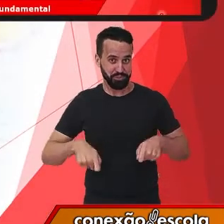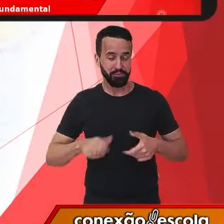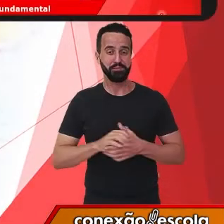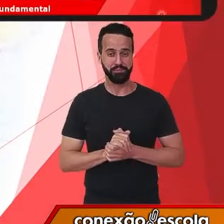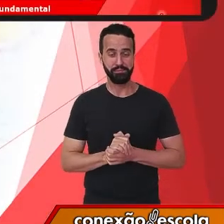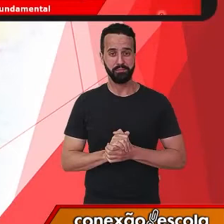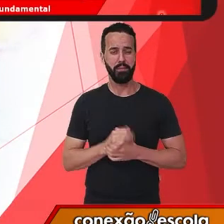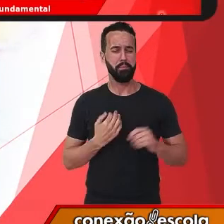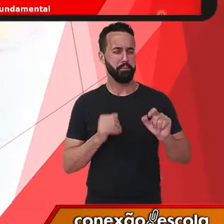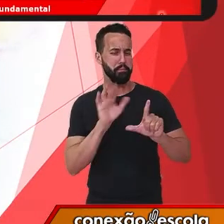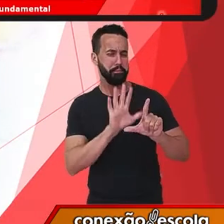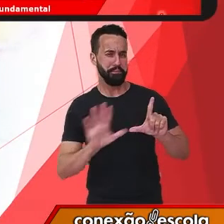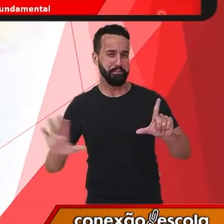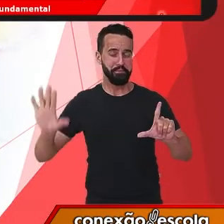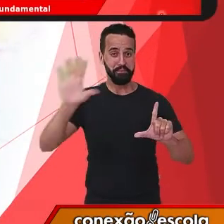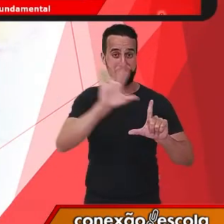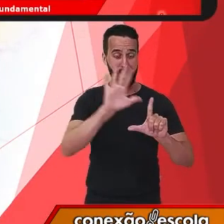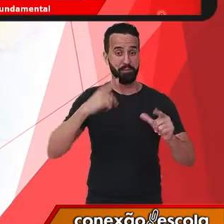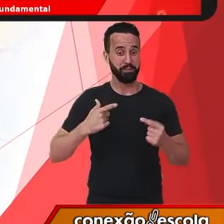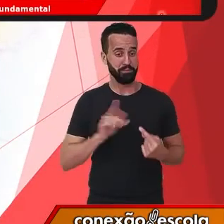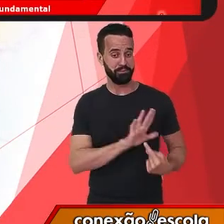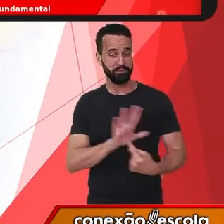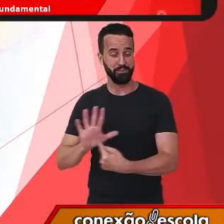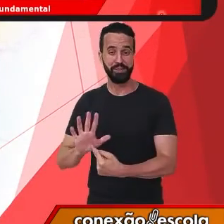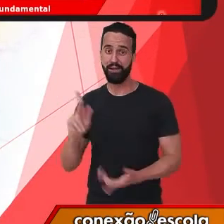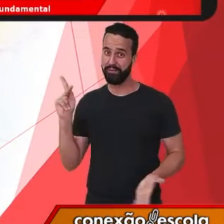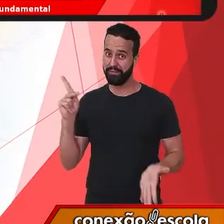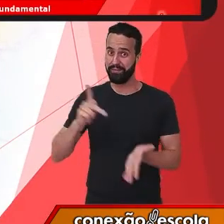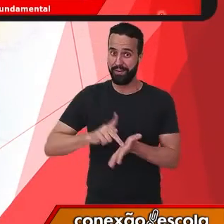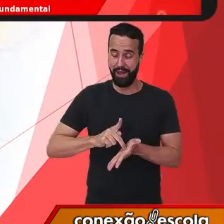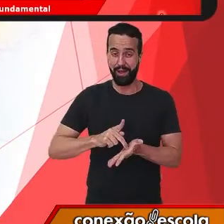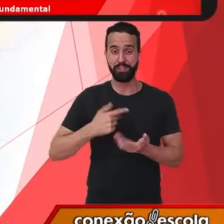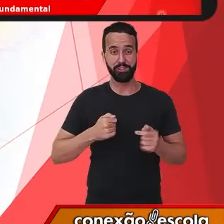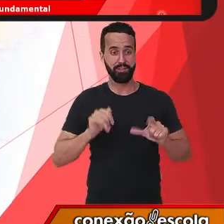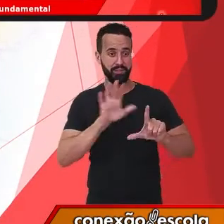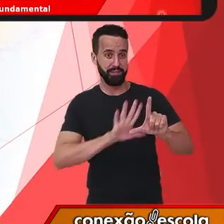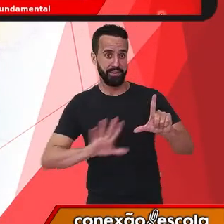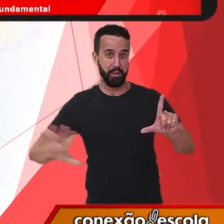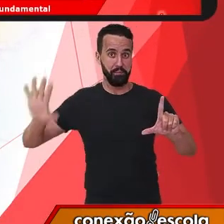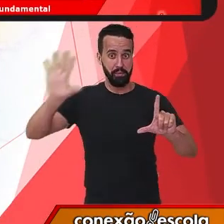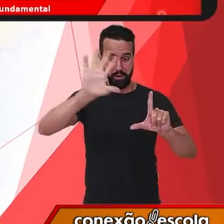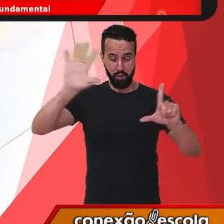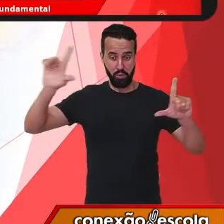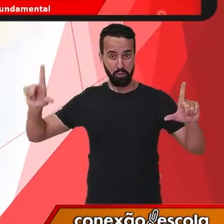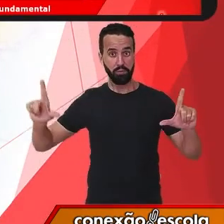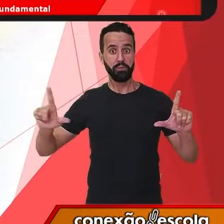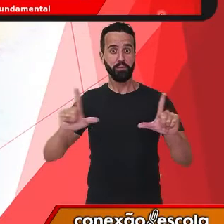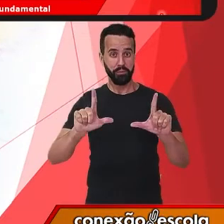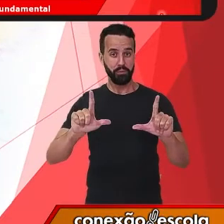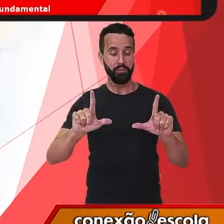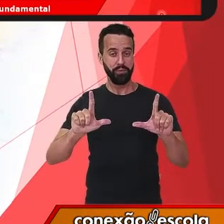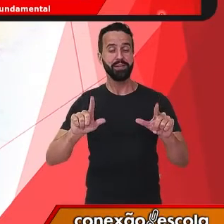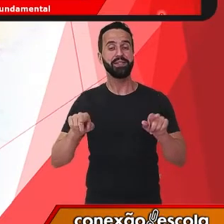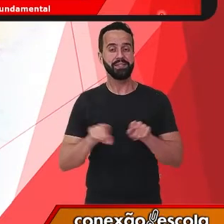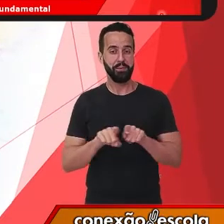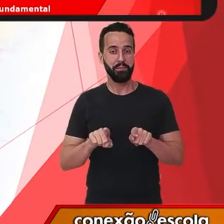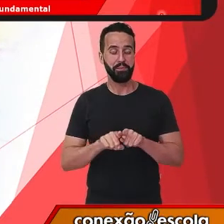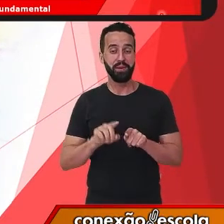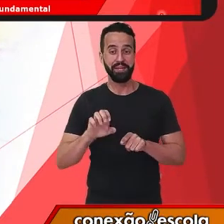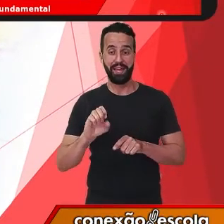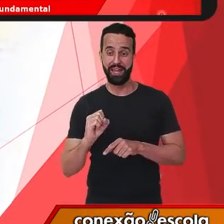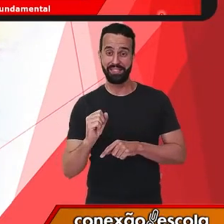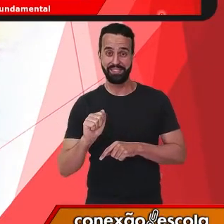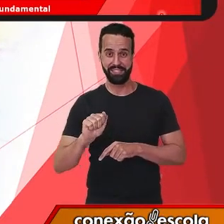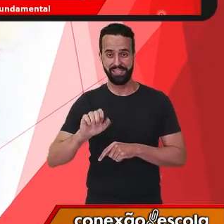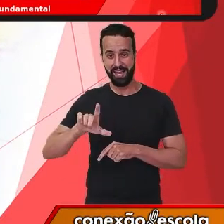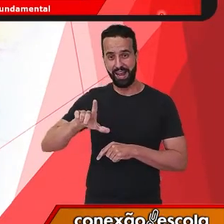uma representação da realidade em tamanho reduzido e a escala nos mostra